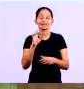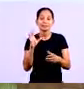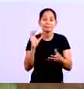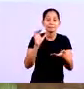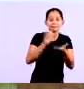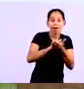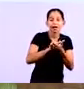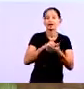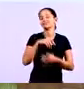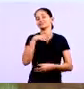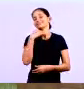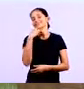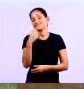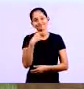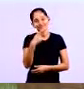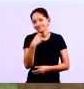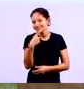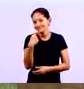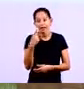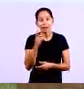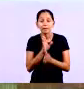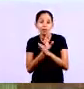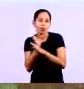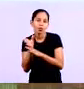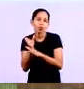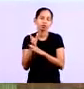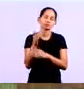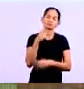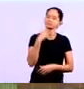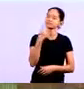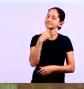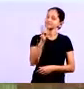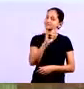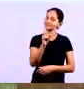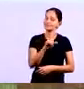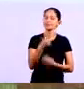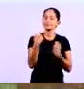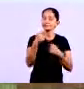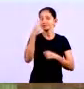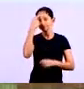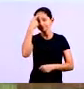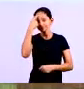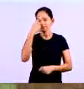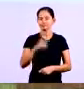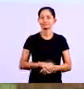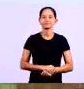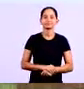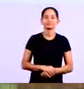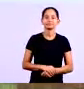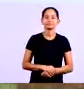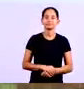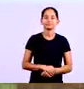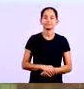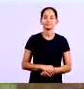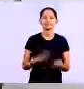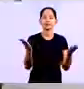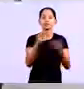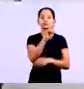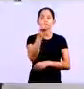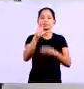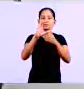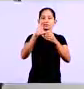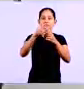ela morre. Então não tem a segunda opção. Então a gente tem que tomar cuidado por isso. Vamos aqui nos conceitos desses termos.